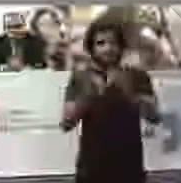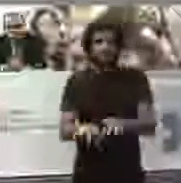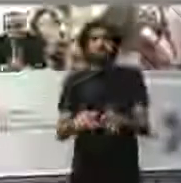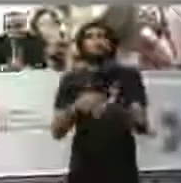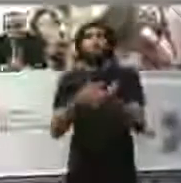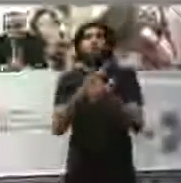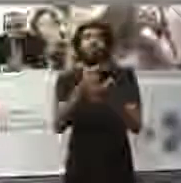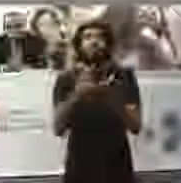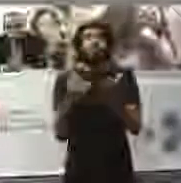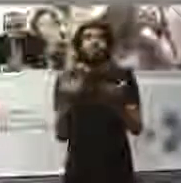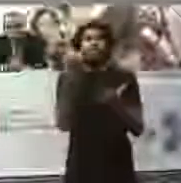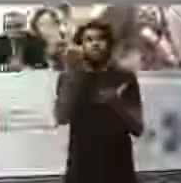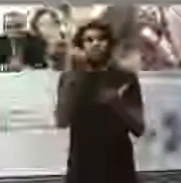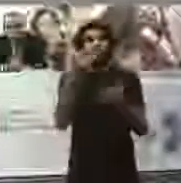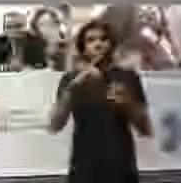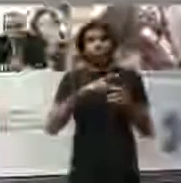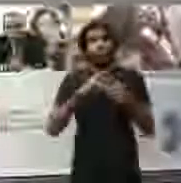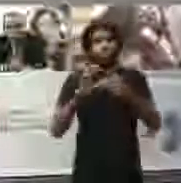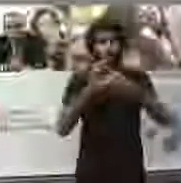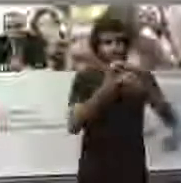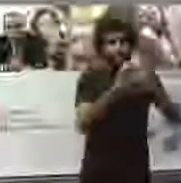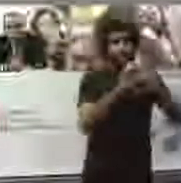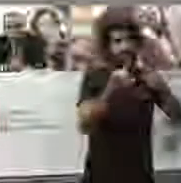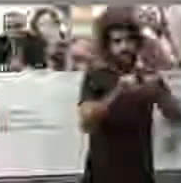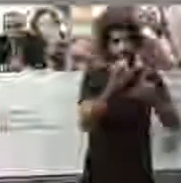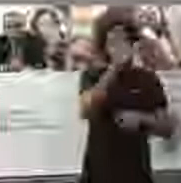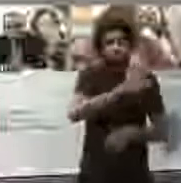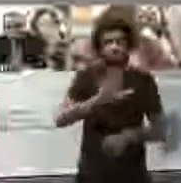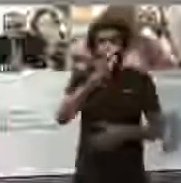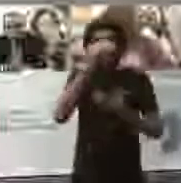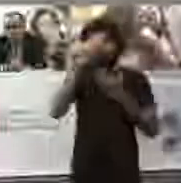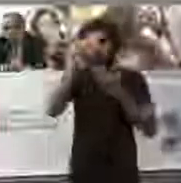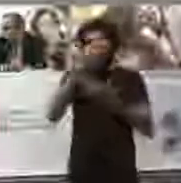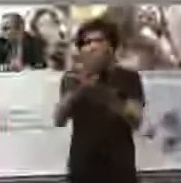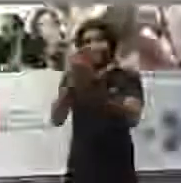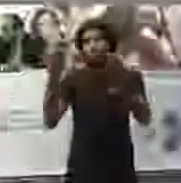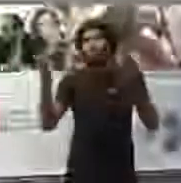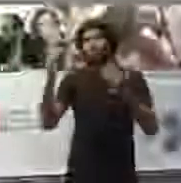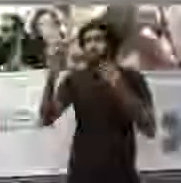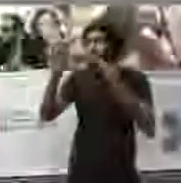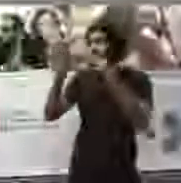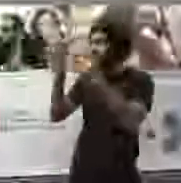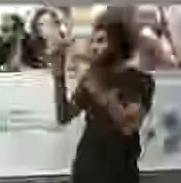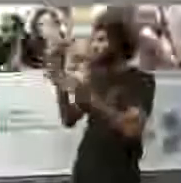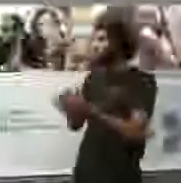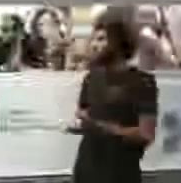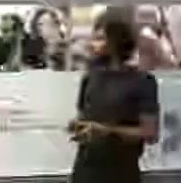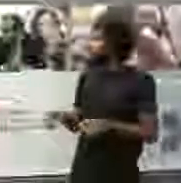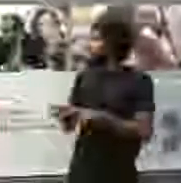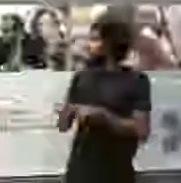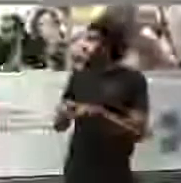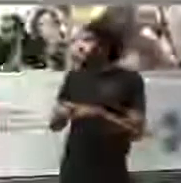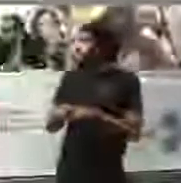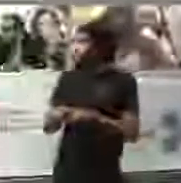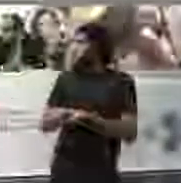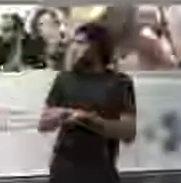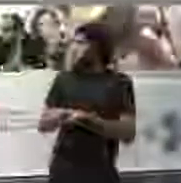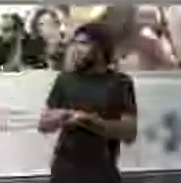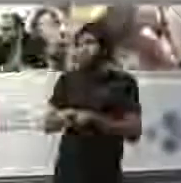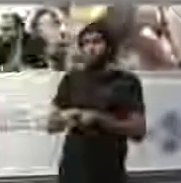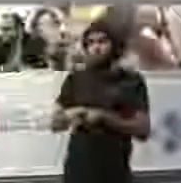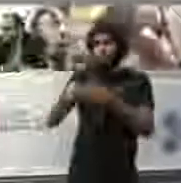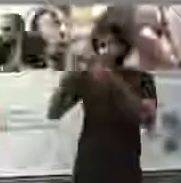universal integral como é o sistema único de saúde obrigado a todos pela atenção eu quero passar aqui eu quero mencionar aqui que